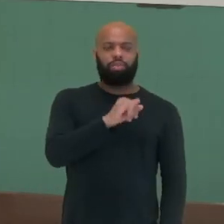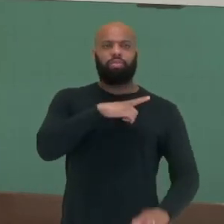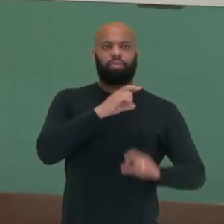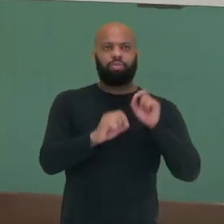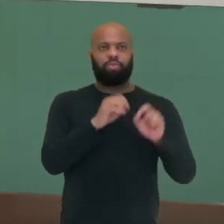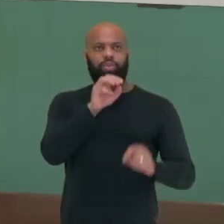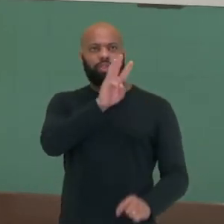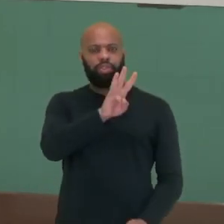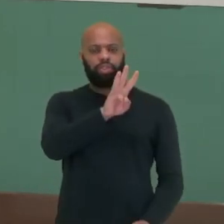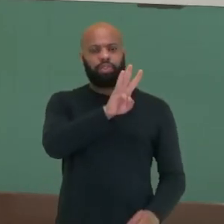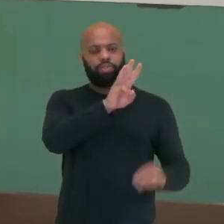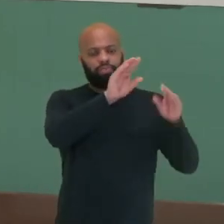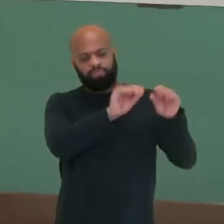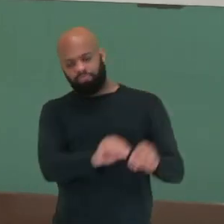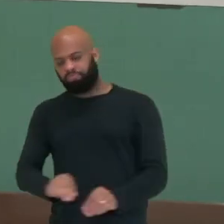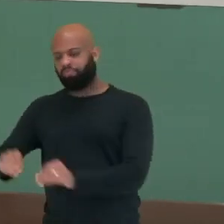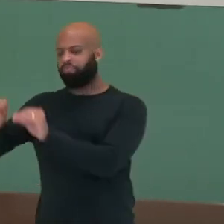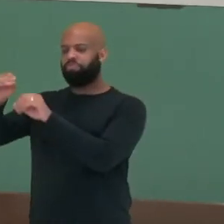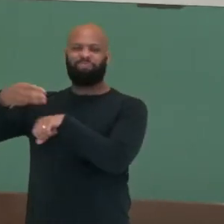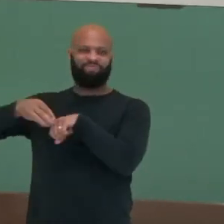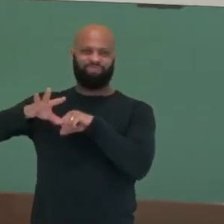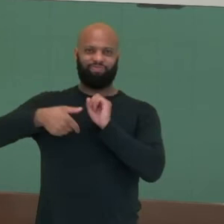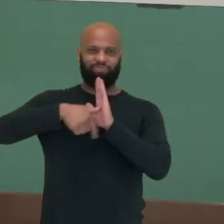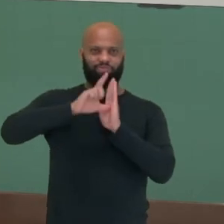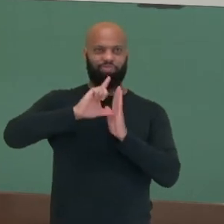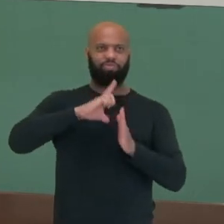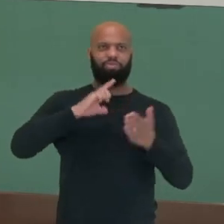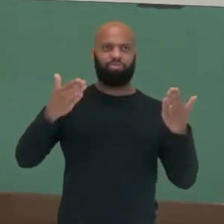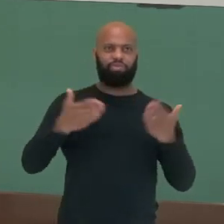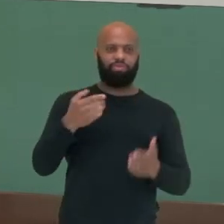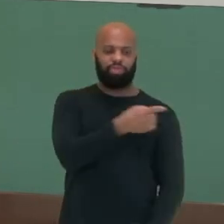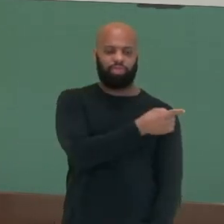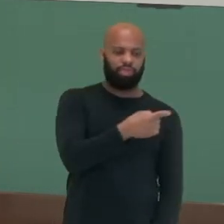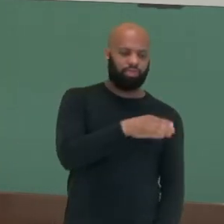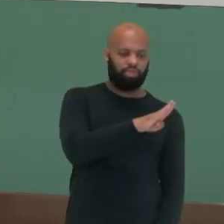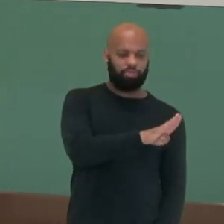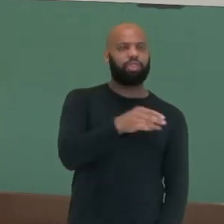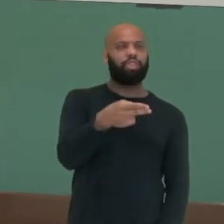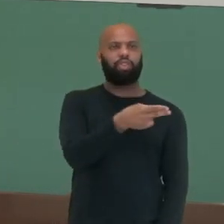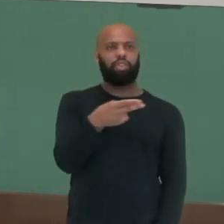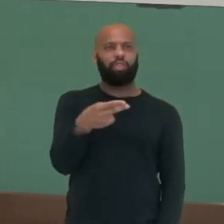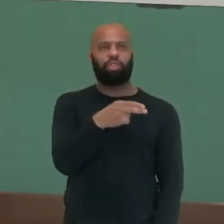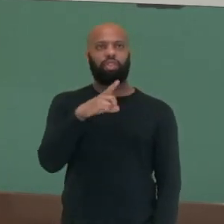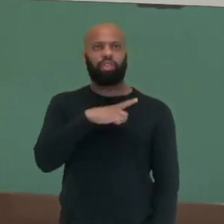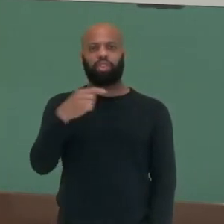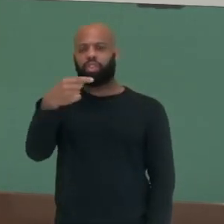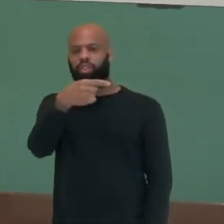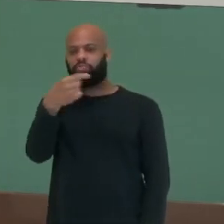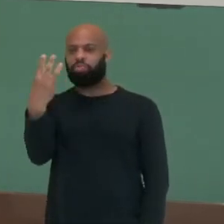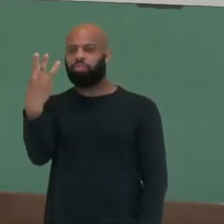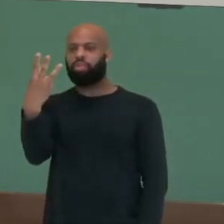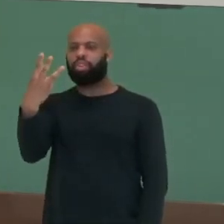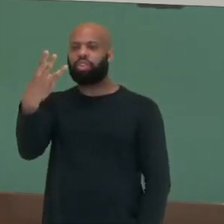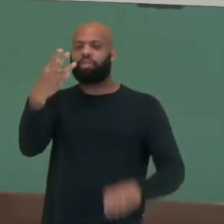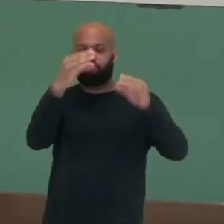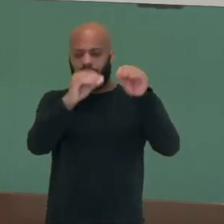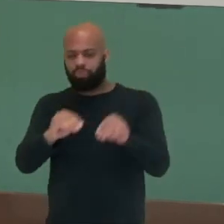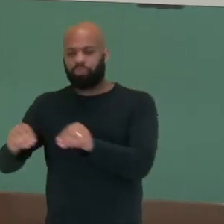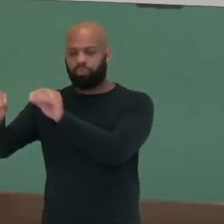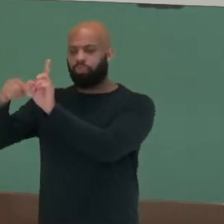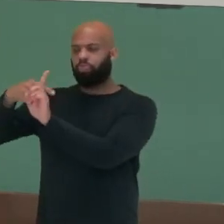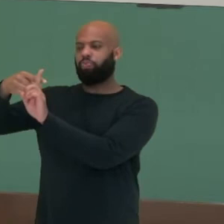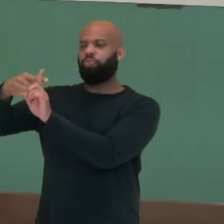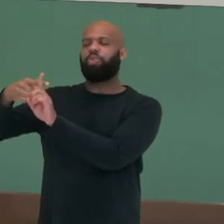3 para lá, aquilo que eu já tinha sugerido. Então, ficou menos BI igual. Menos 3 passou para o outro lado,